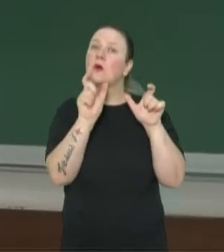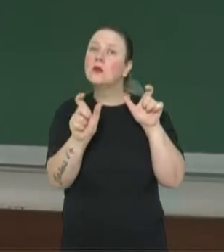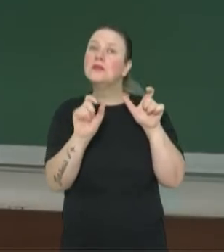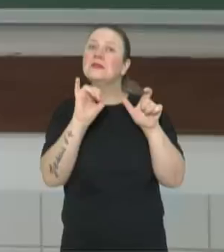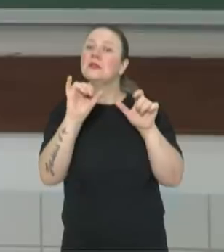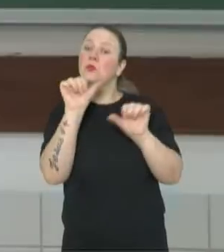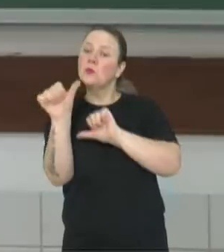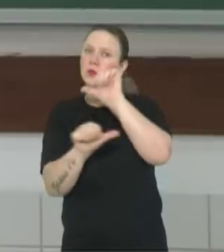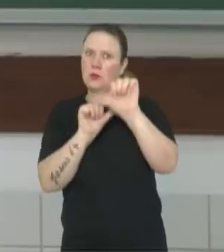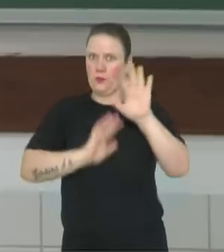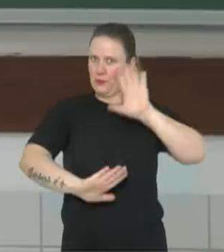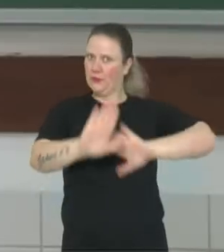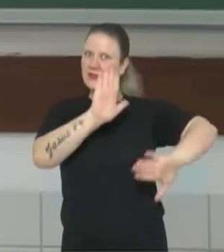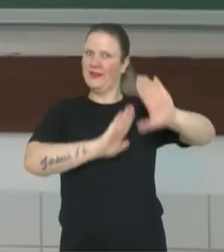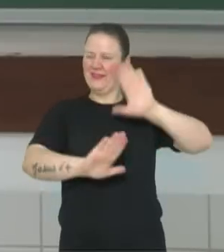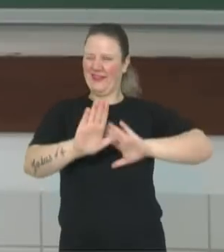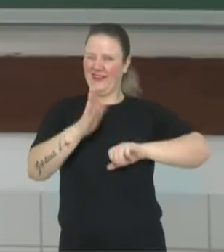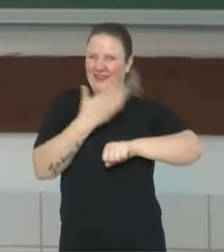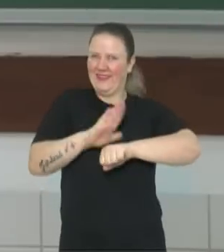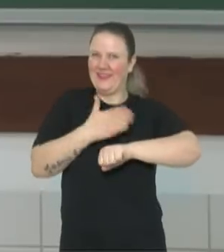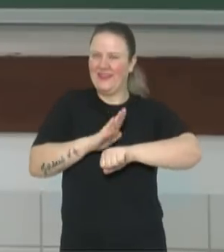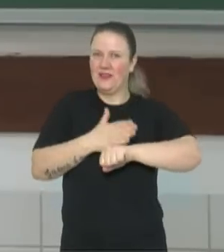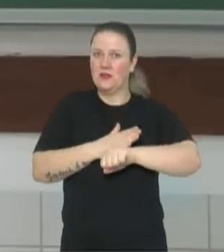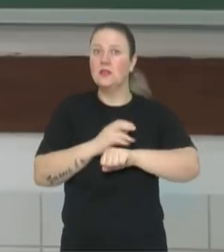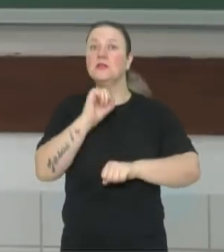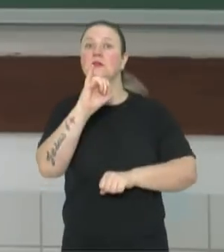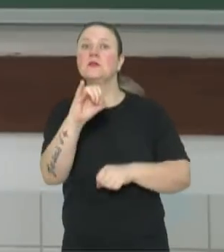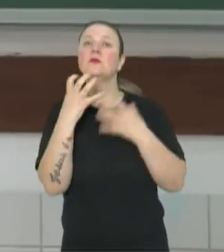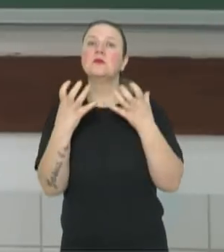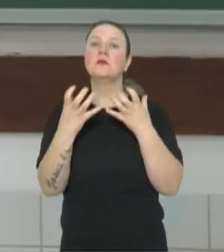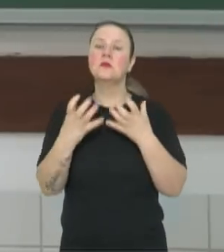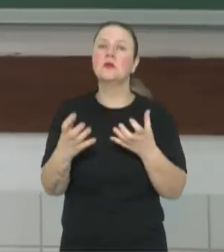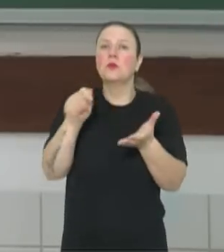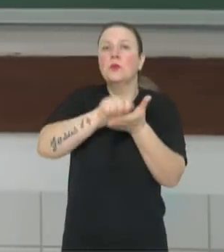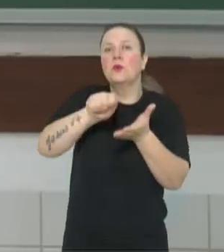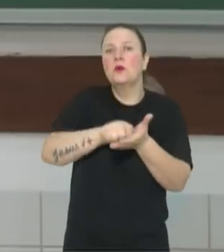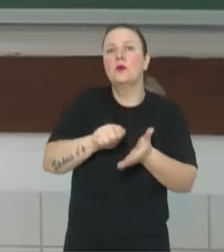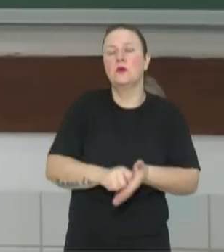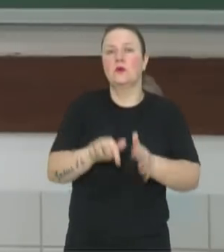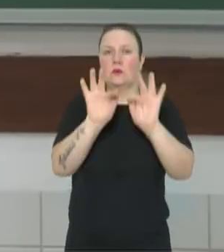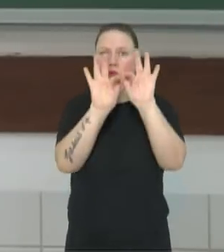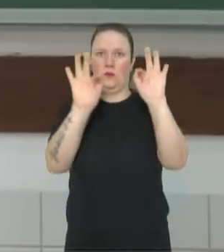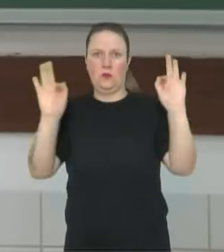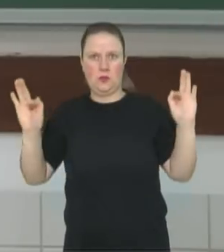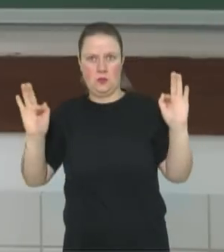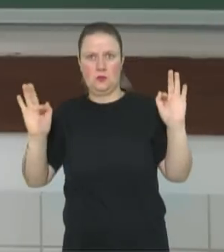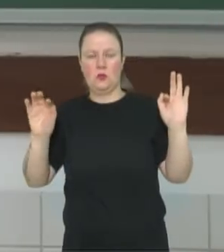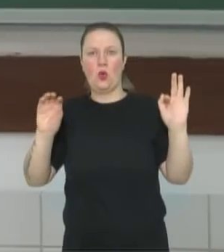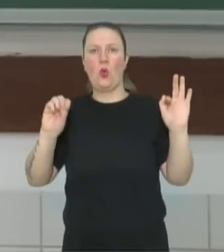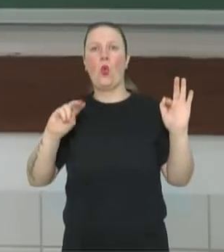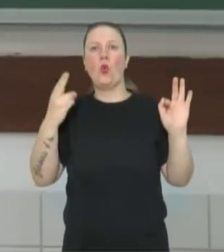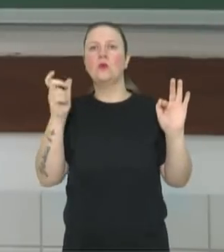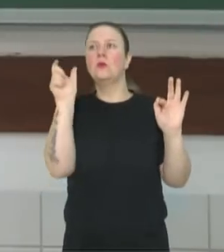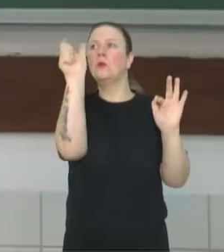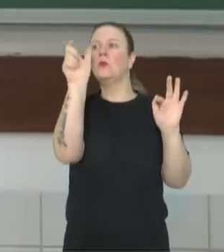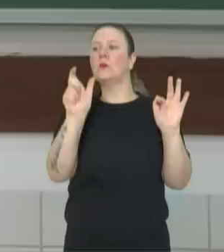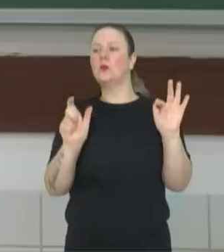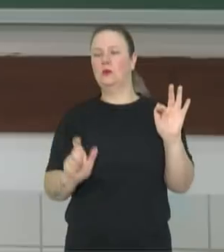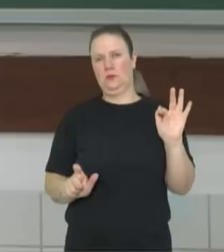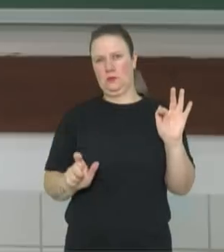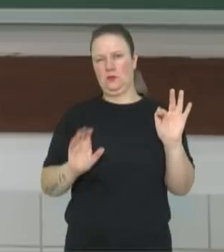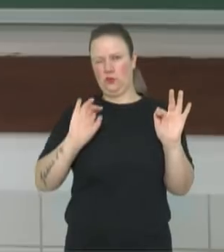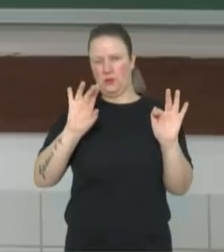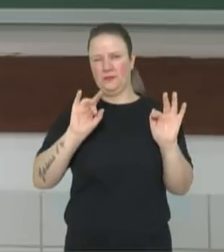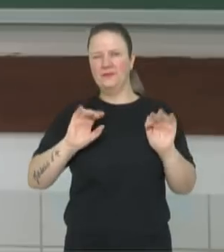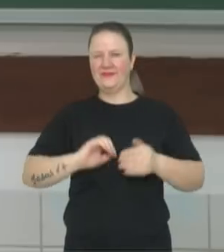mudar o lugar. Cuidado. Completa aí no seu caderno. Se você quiser, você escreve a frase inteira ou só coloca as palavrinhas que completariam o